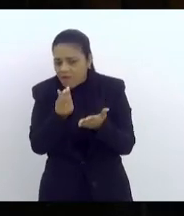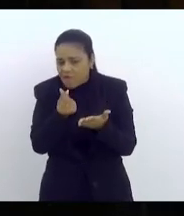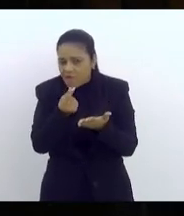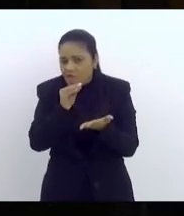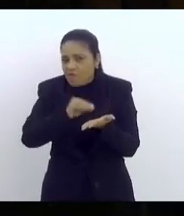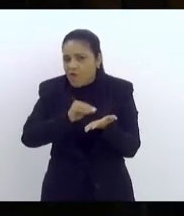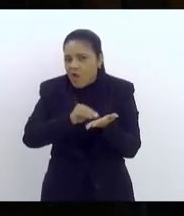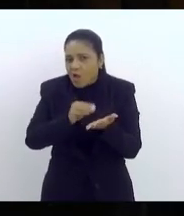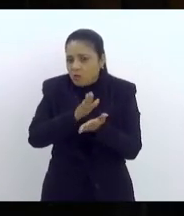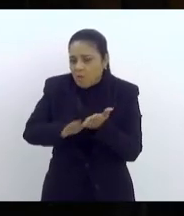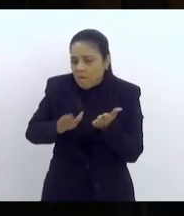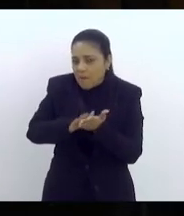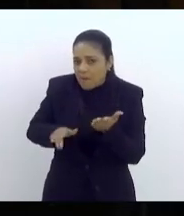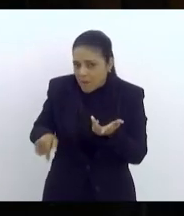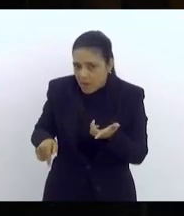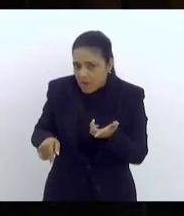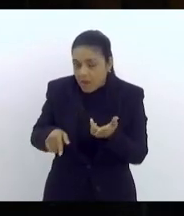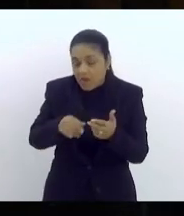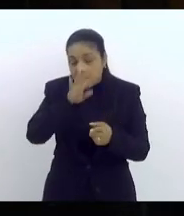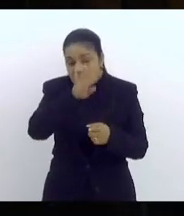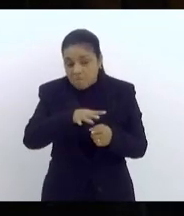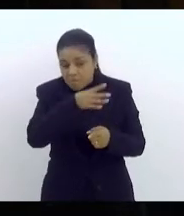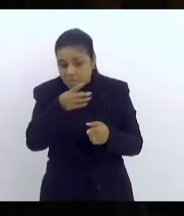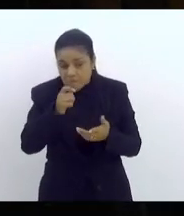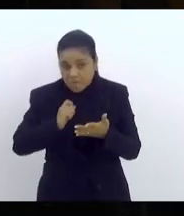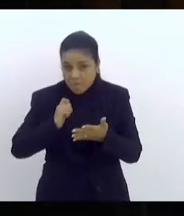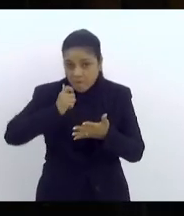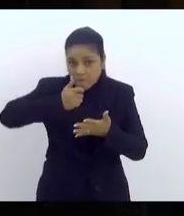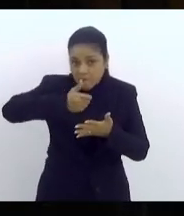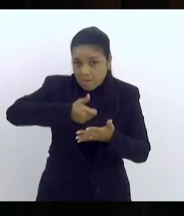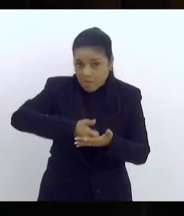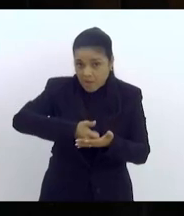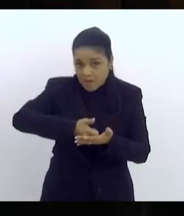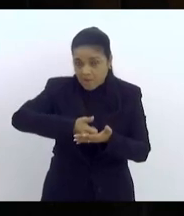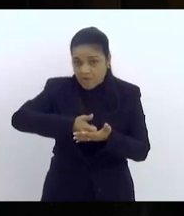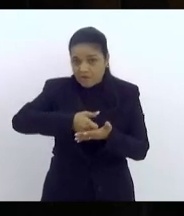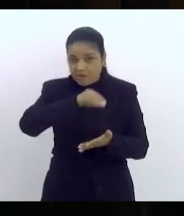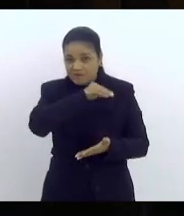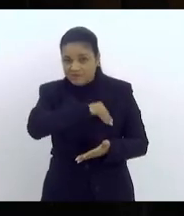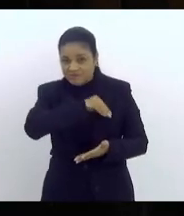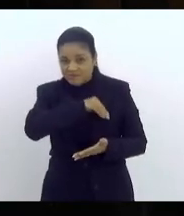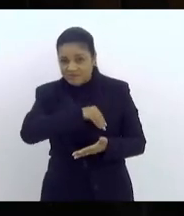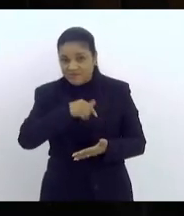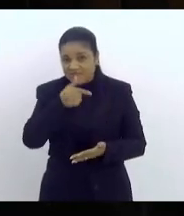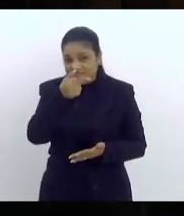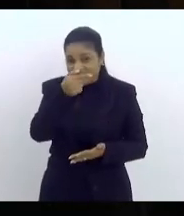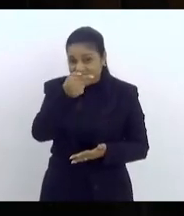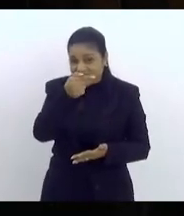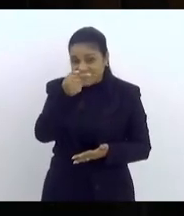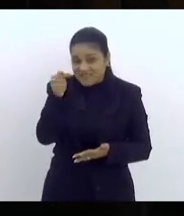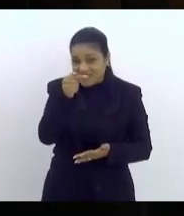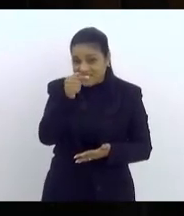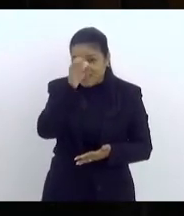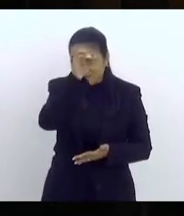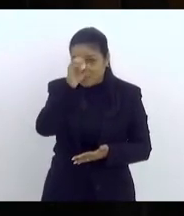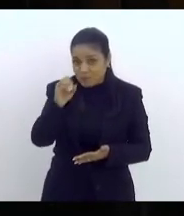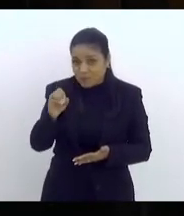de pagamento do nosso estado deputado Mink hoje representa 77% da receita corrente líquida